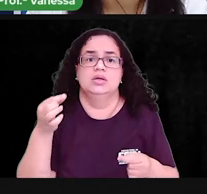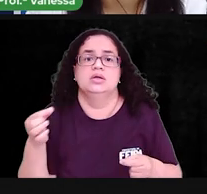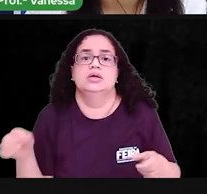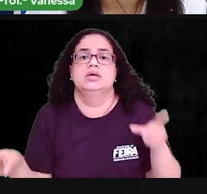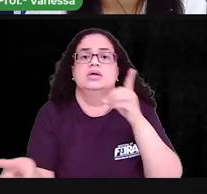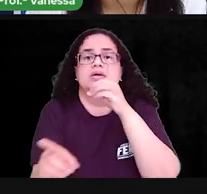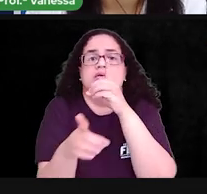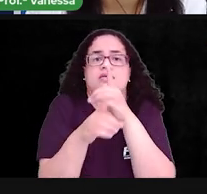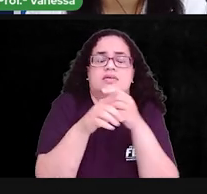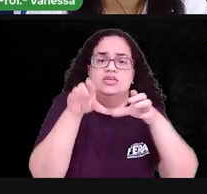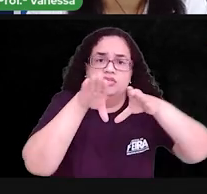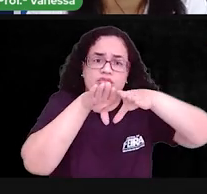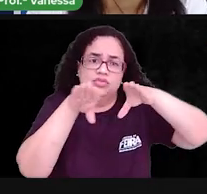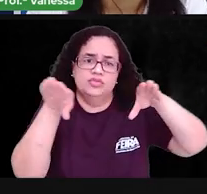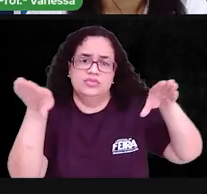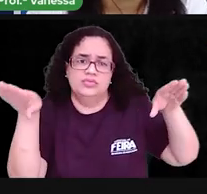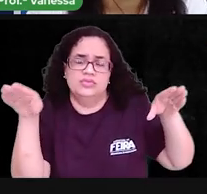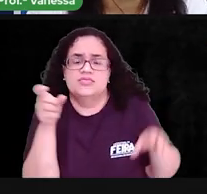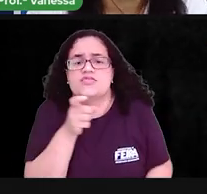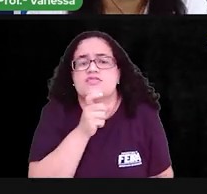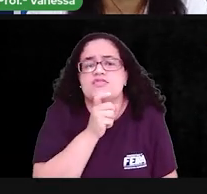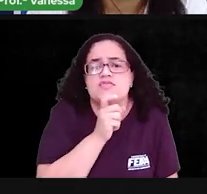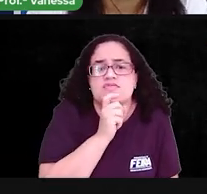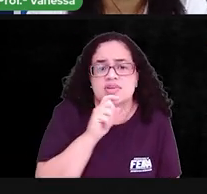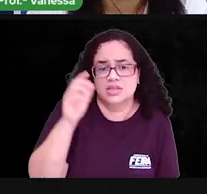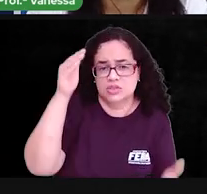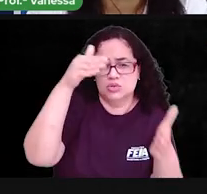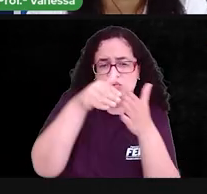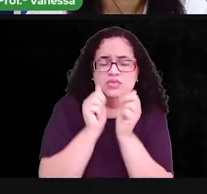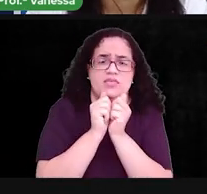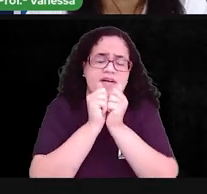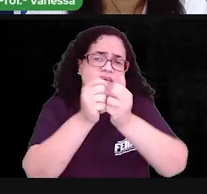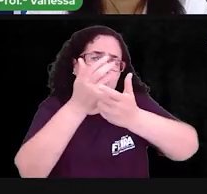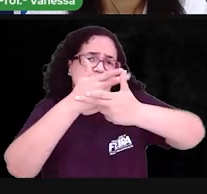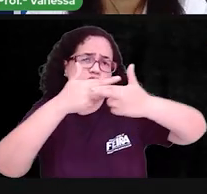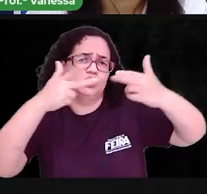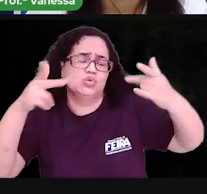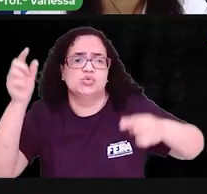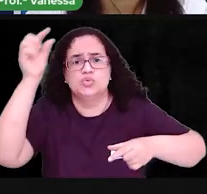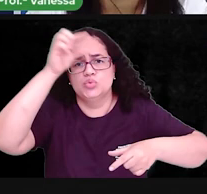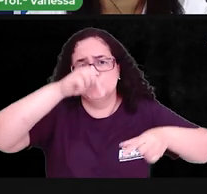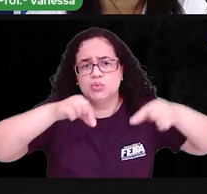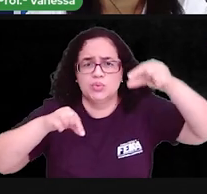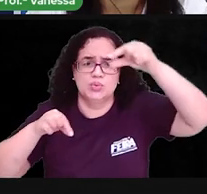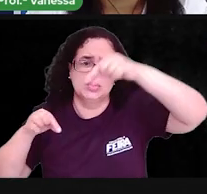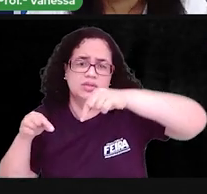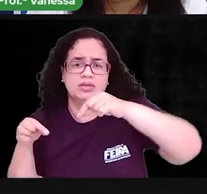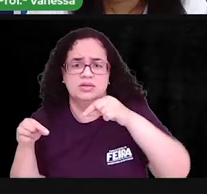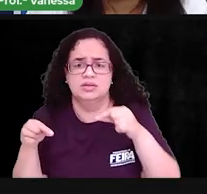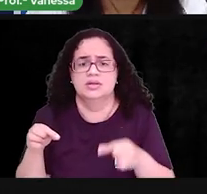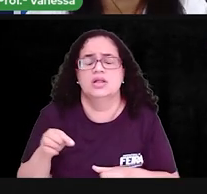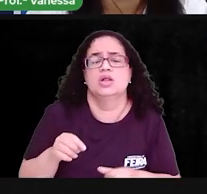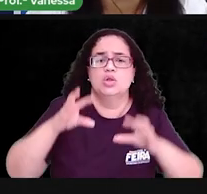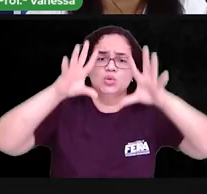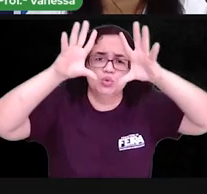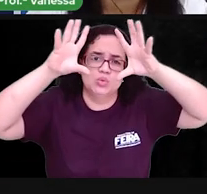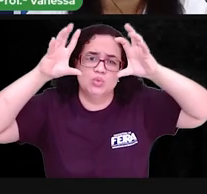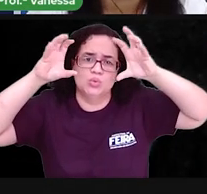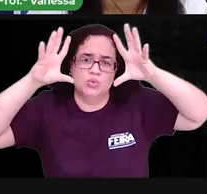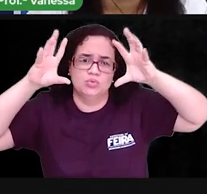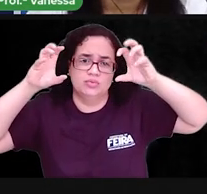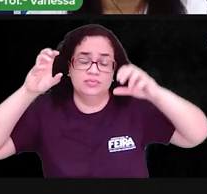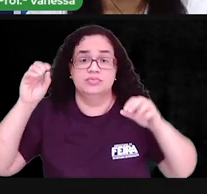encontrando camadas mais frias até junto com outras milhares de gotinhas formarem uma linda